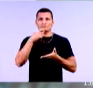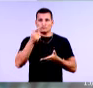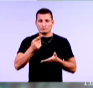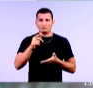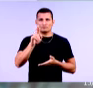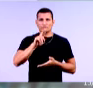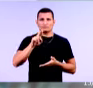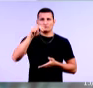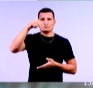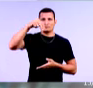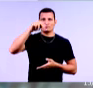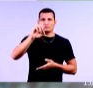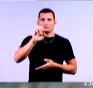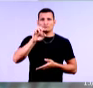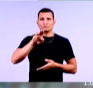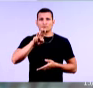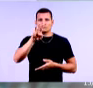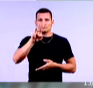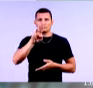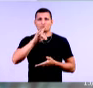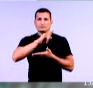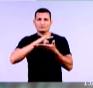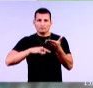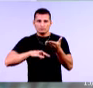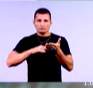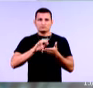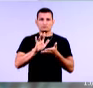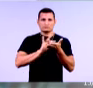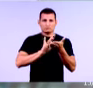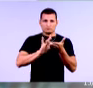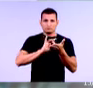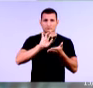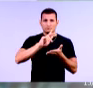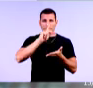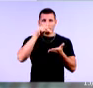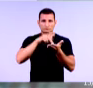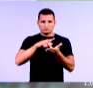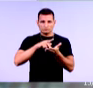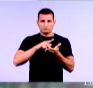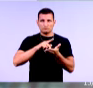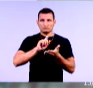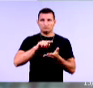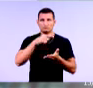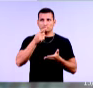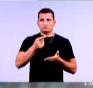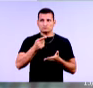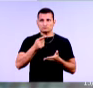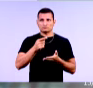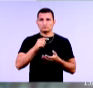new nota fiscal. O smartphone só vai passar a existir, eu posso fazer em 2